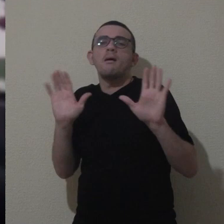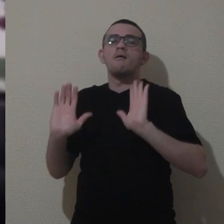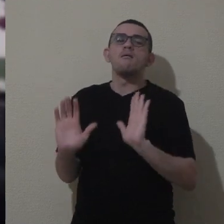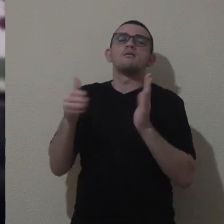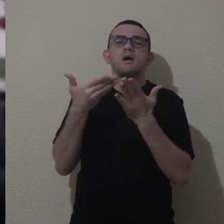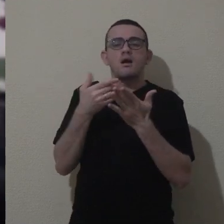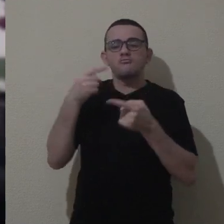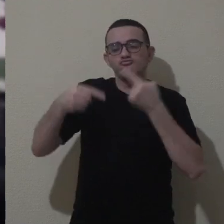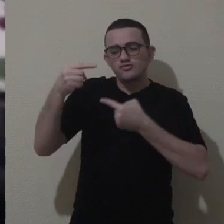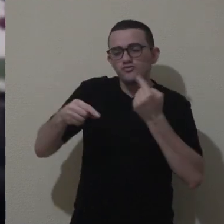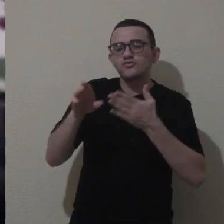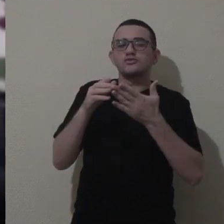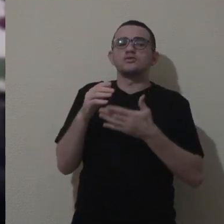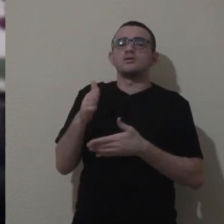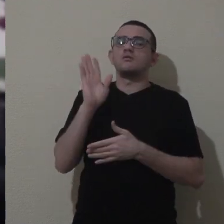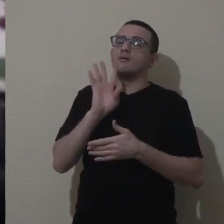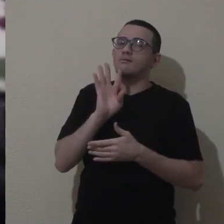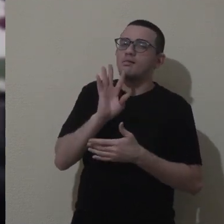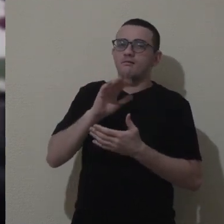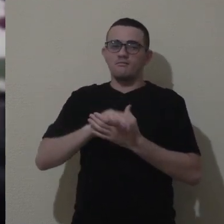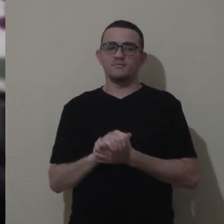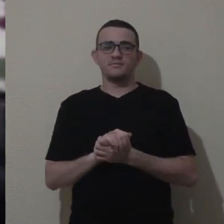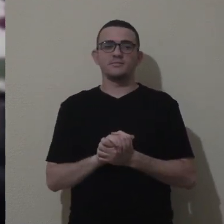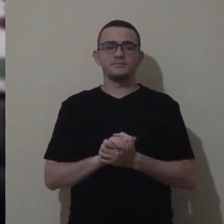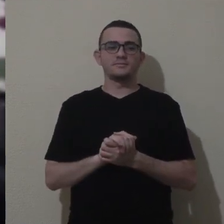está em discussão, e é bacana, eu acho.